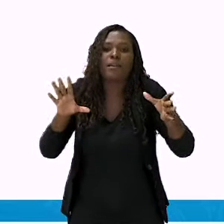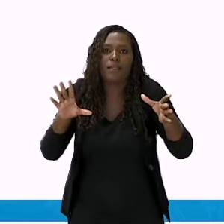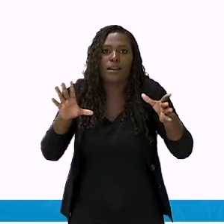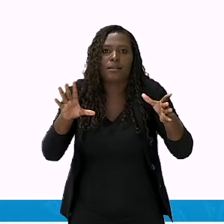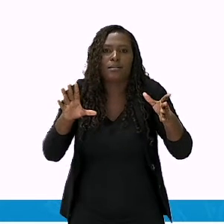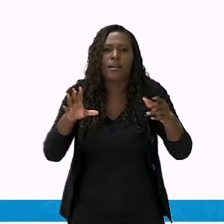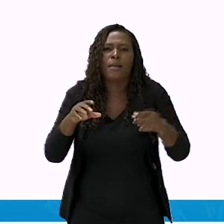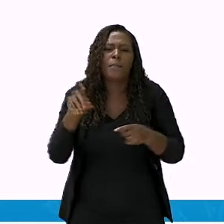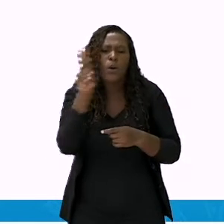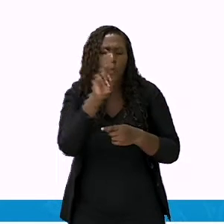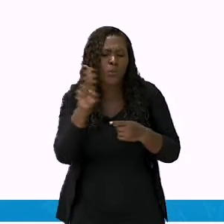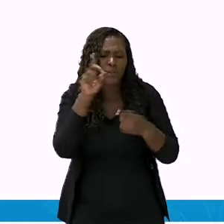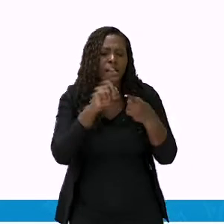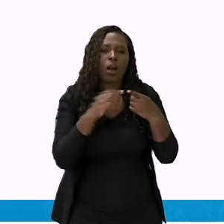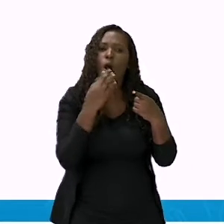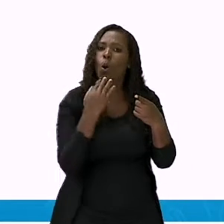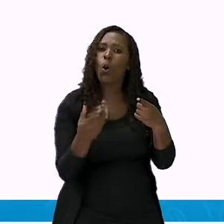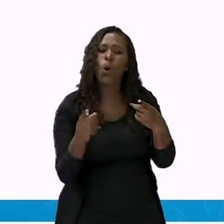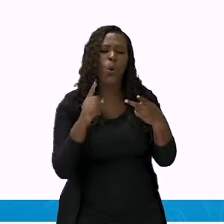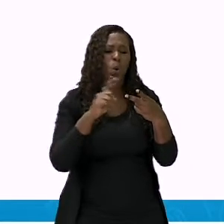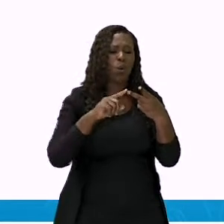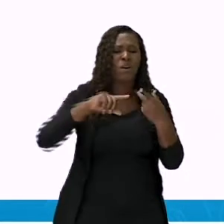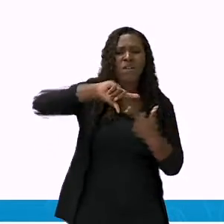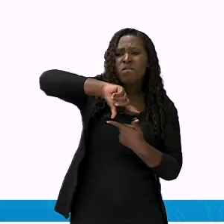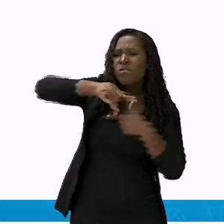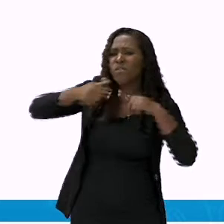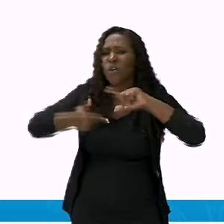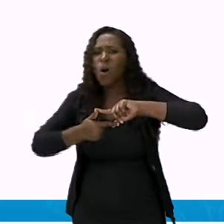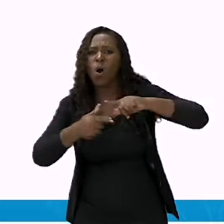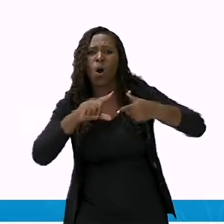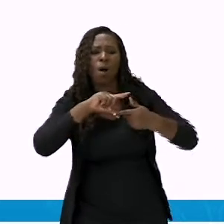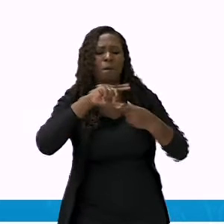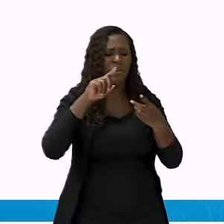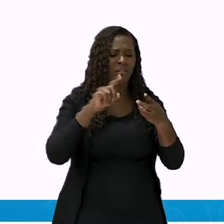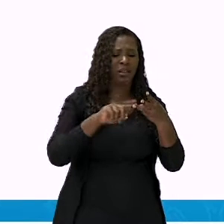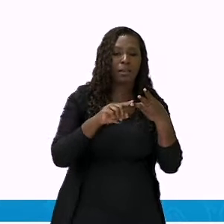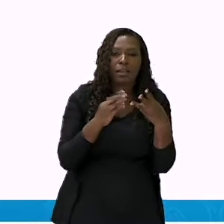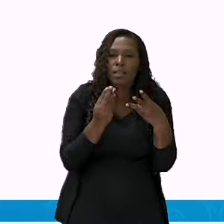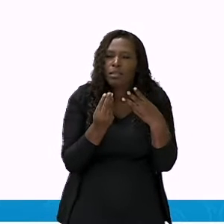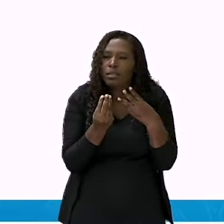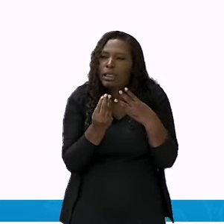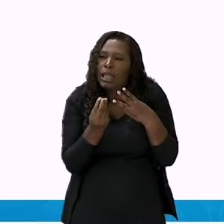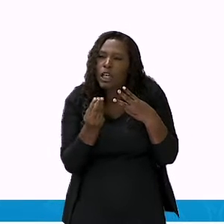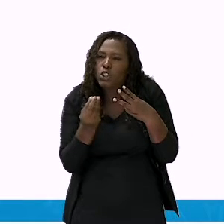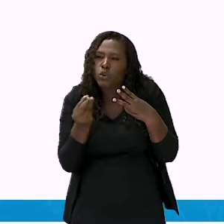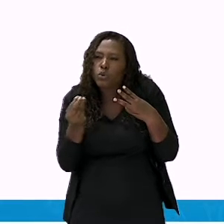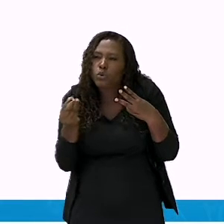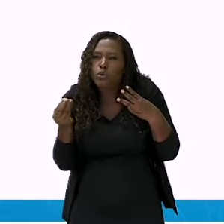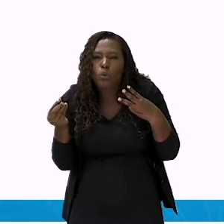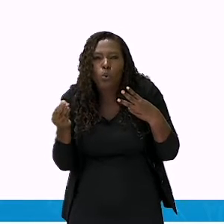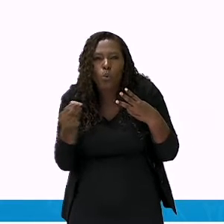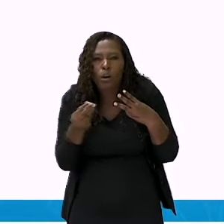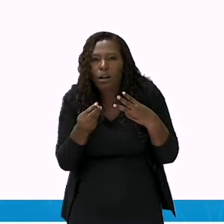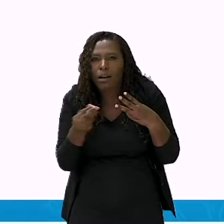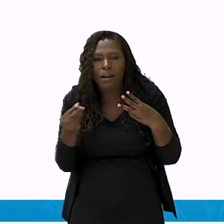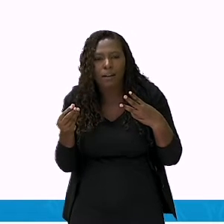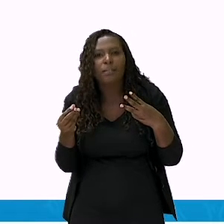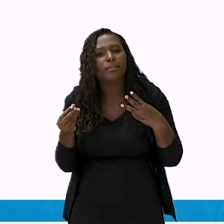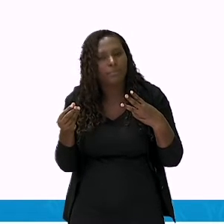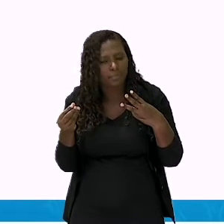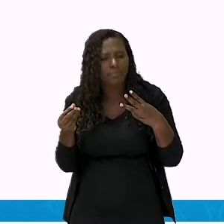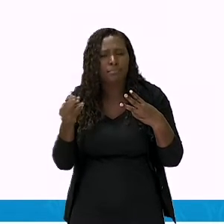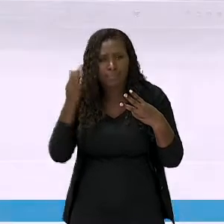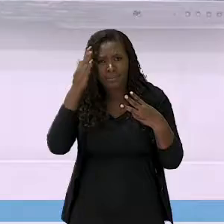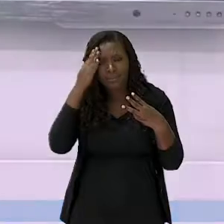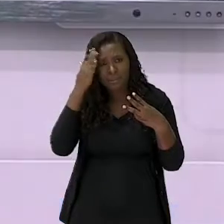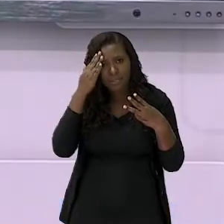cor quanto da forma e também da sua textura. Ah, professor, então